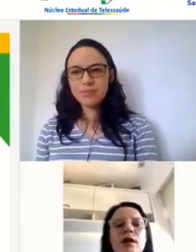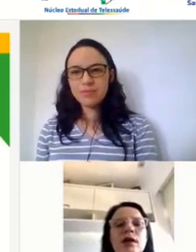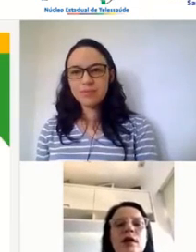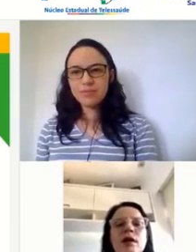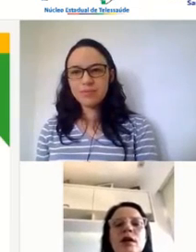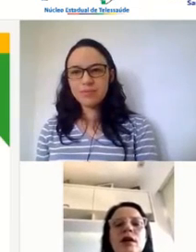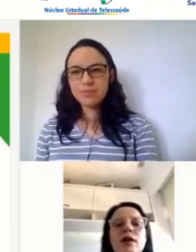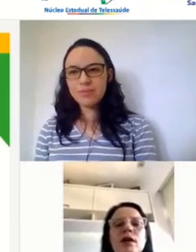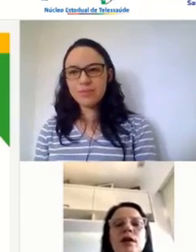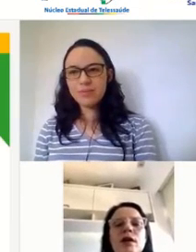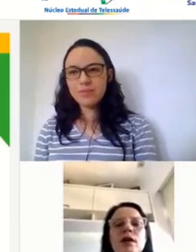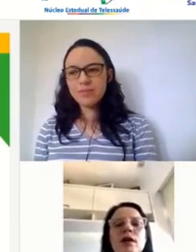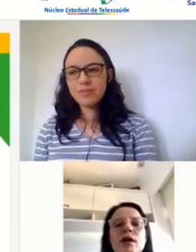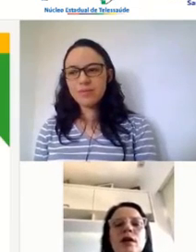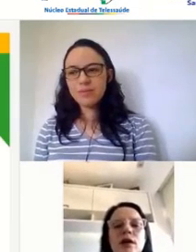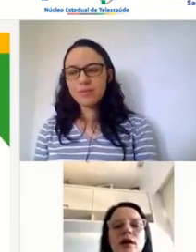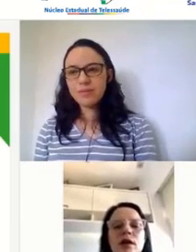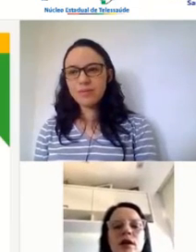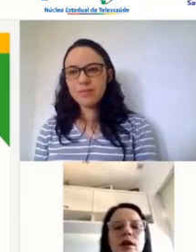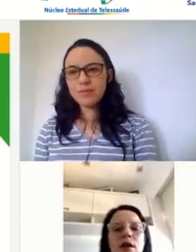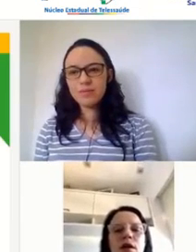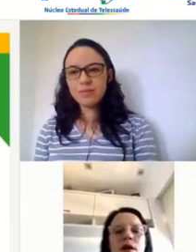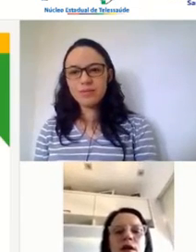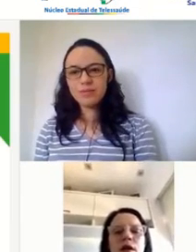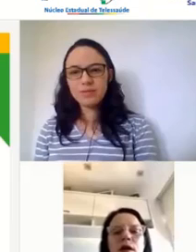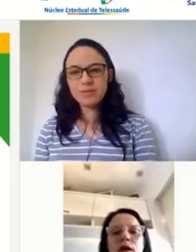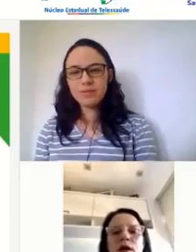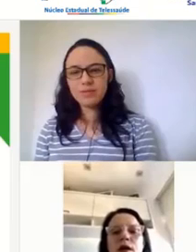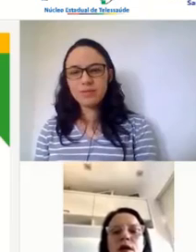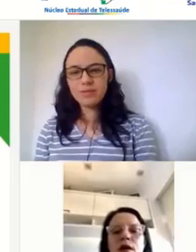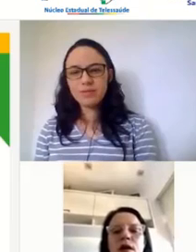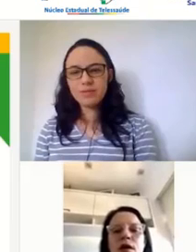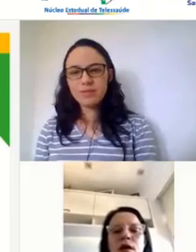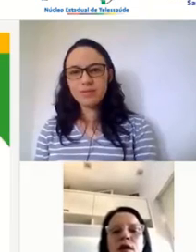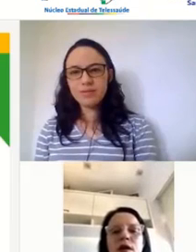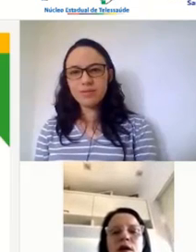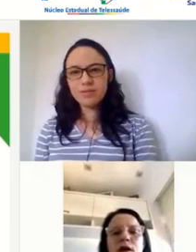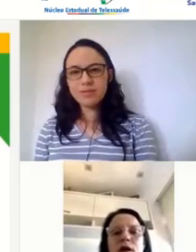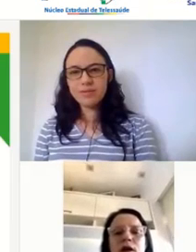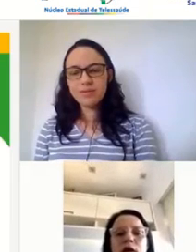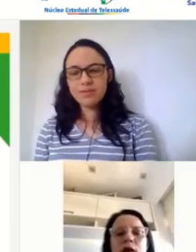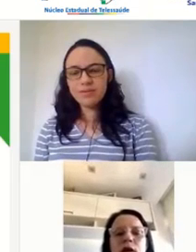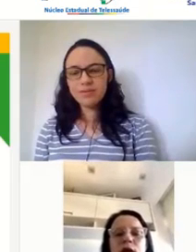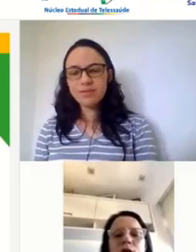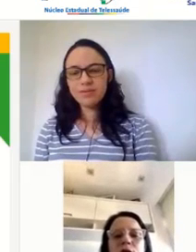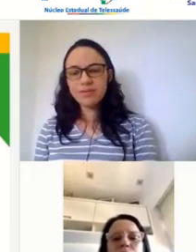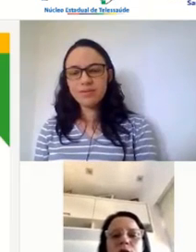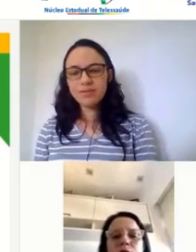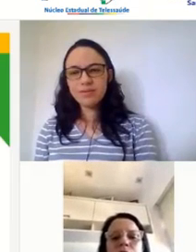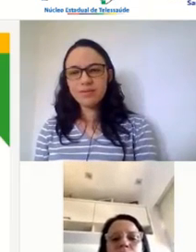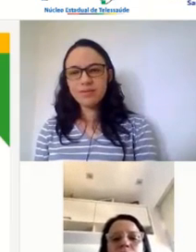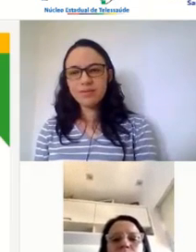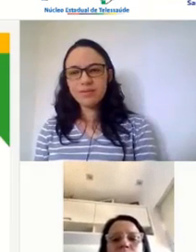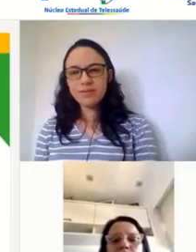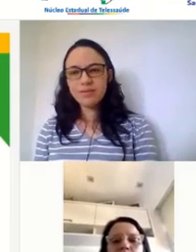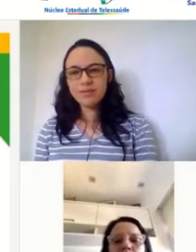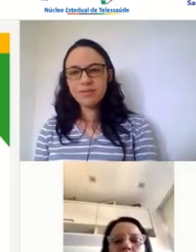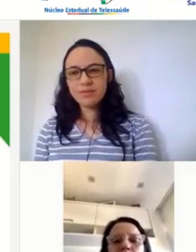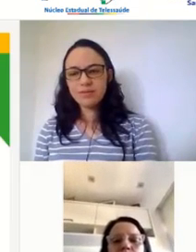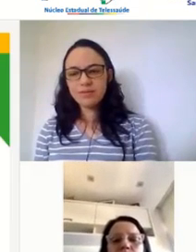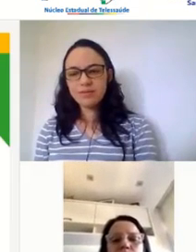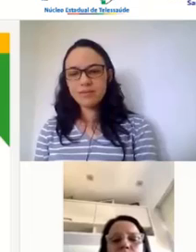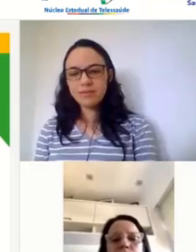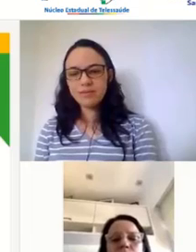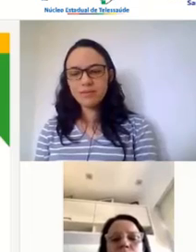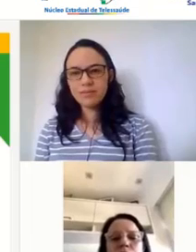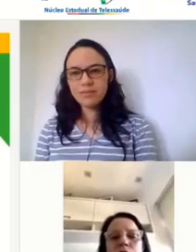professora mari só que a gente está recebendo professora magali que é a coordenadora